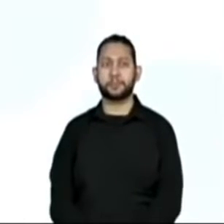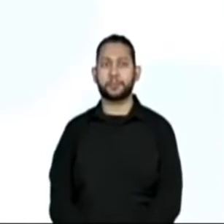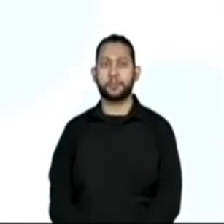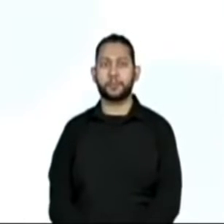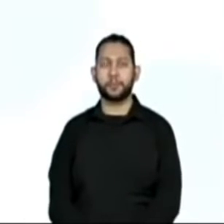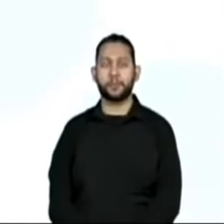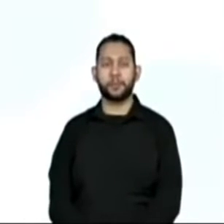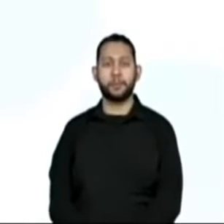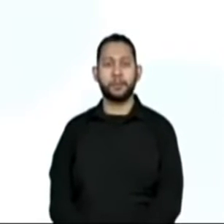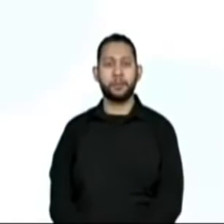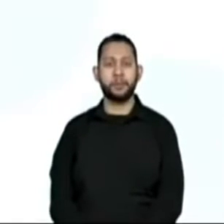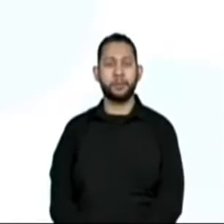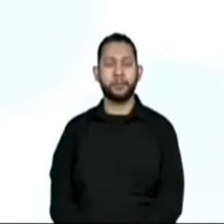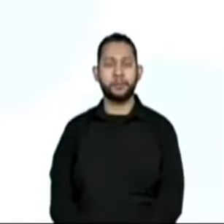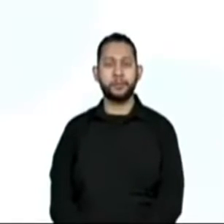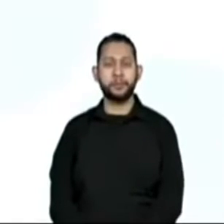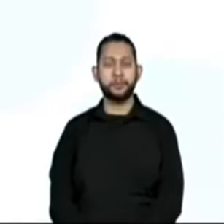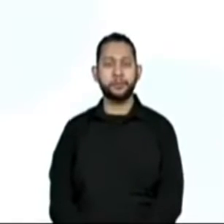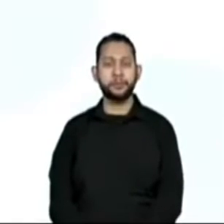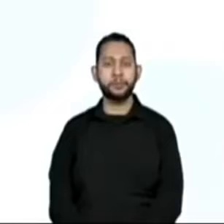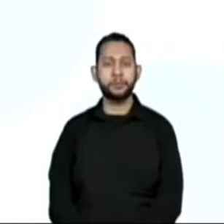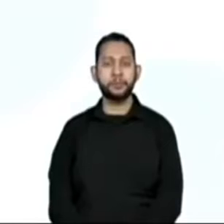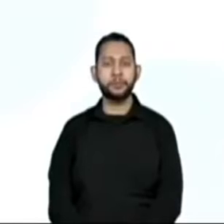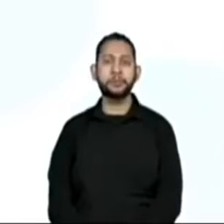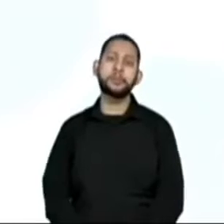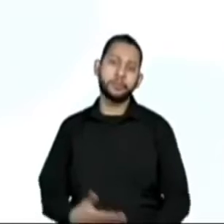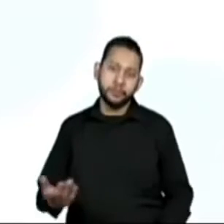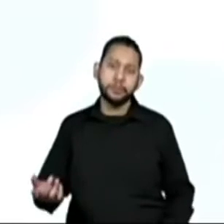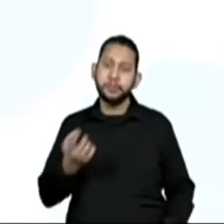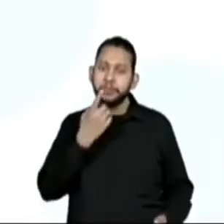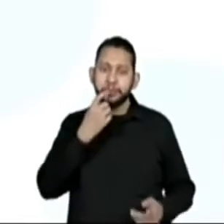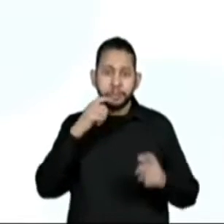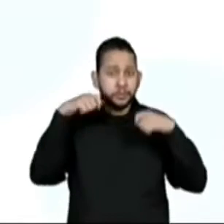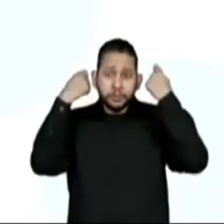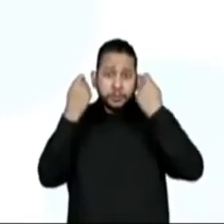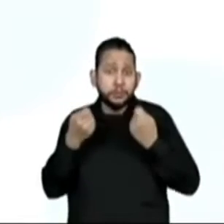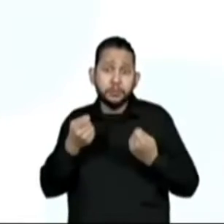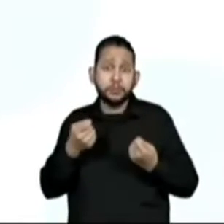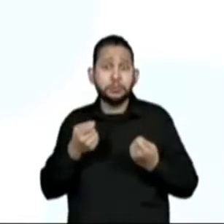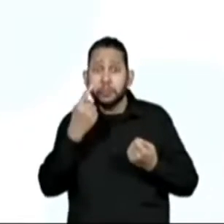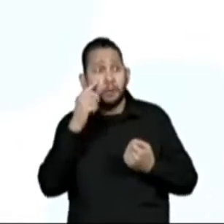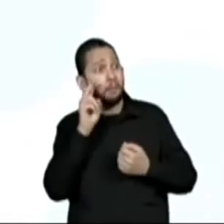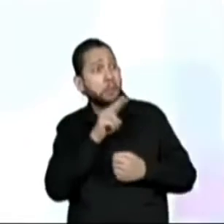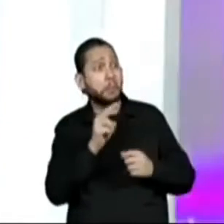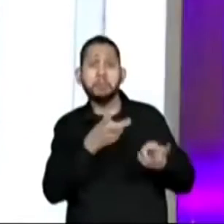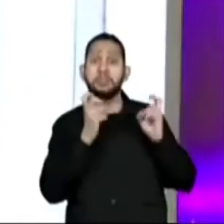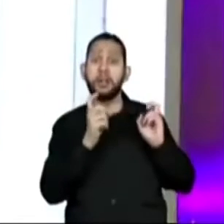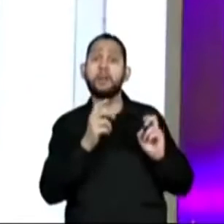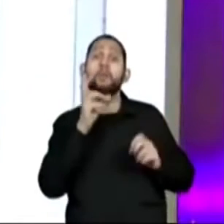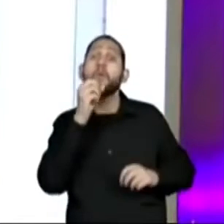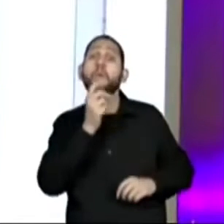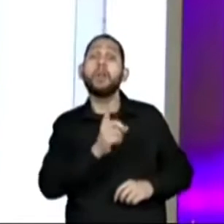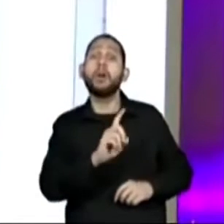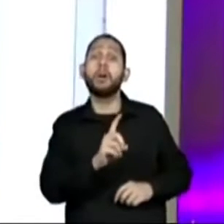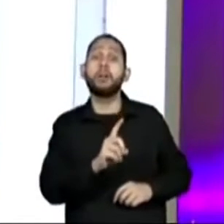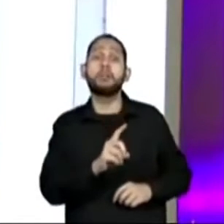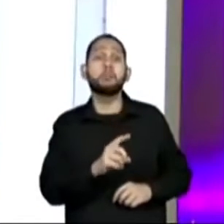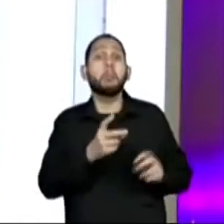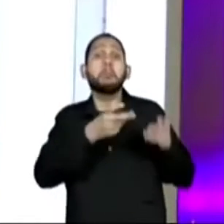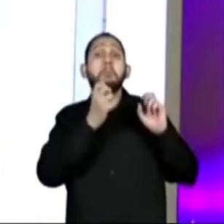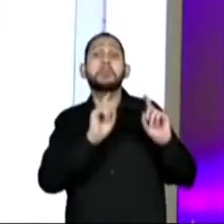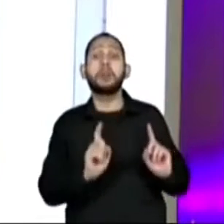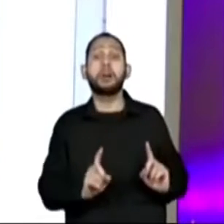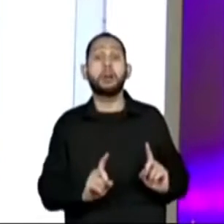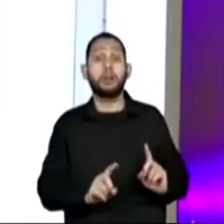Então, alguém falou, né, que ela não percebeu que, na verdade, não era vovó, que não seria o lobo ali, né? Ela achava que